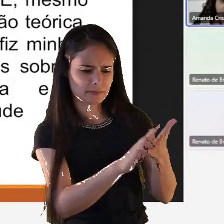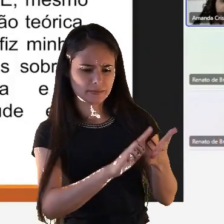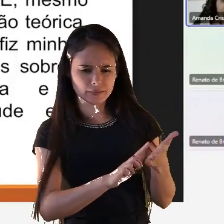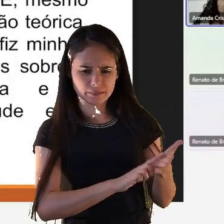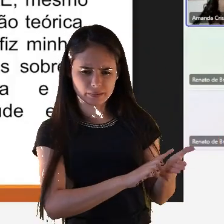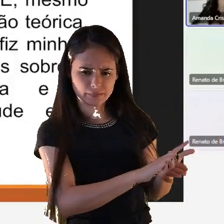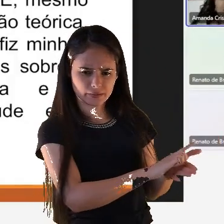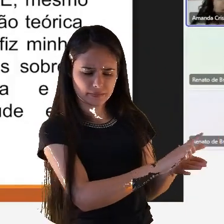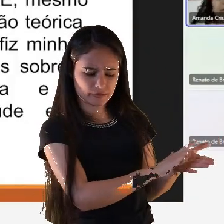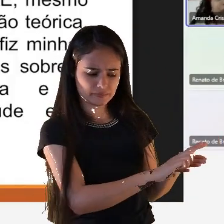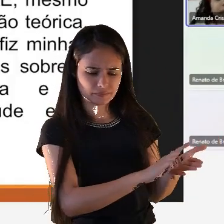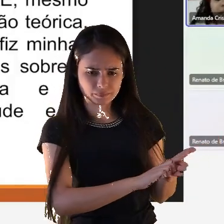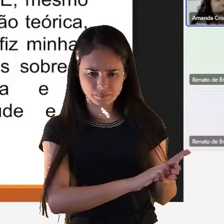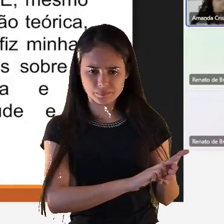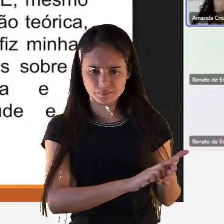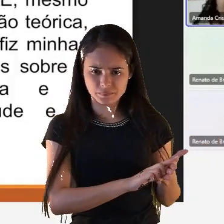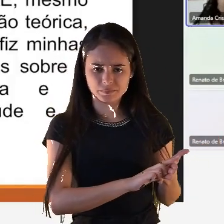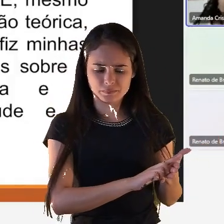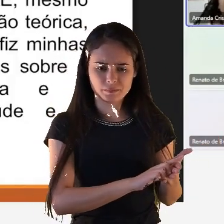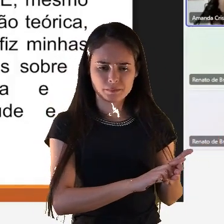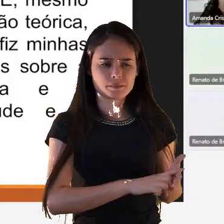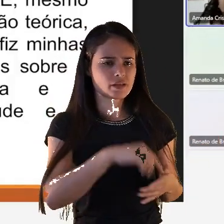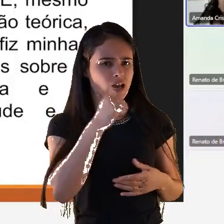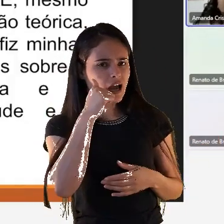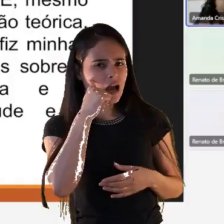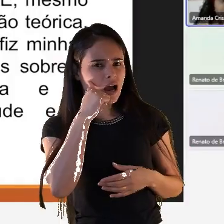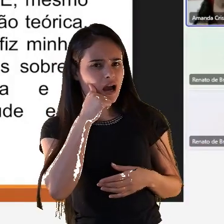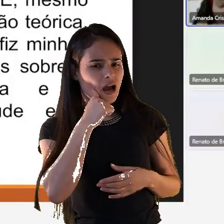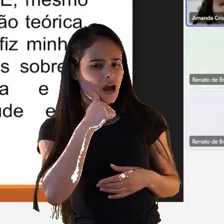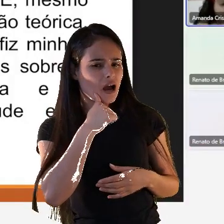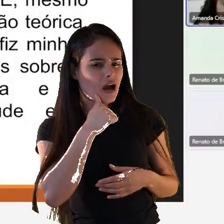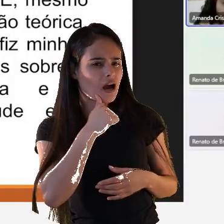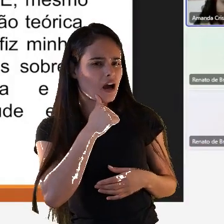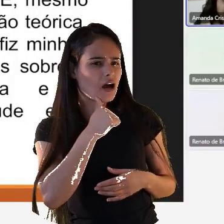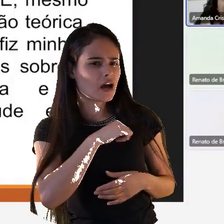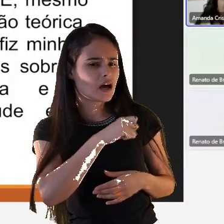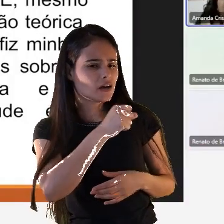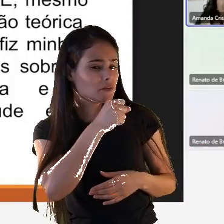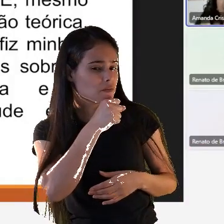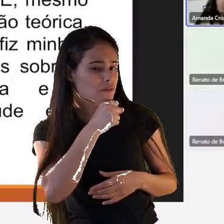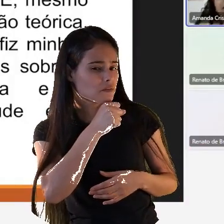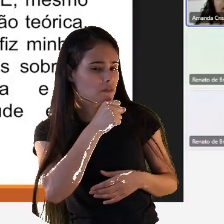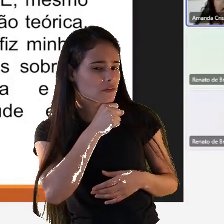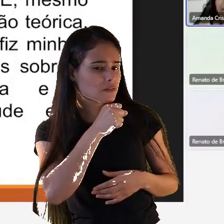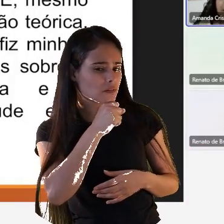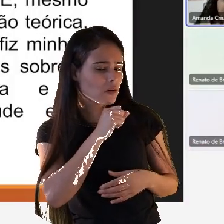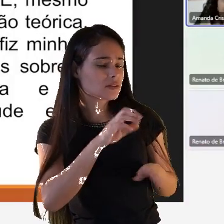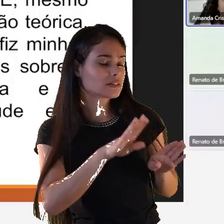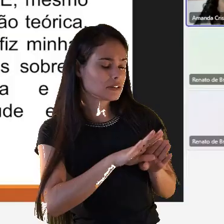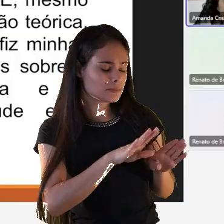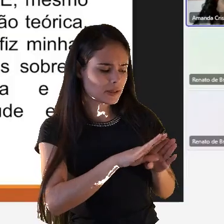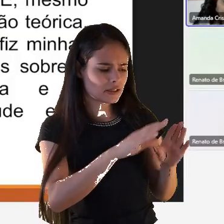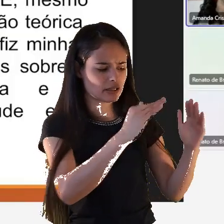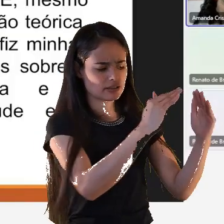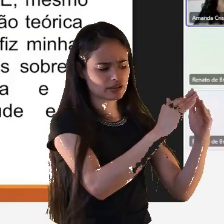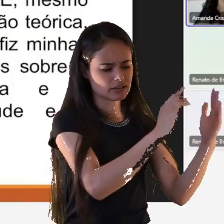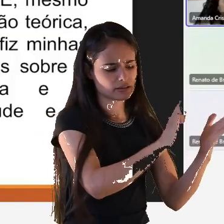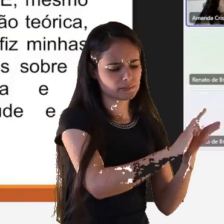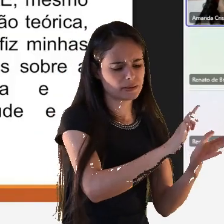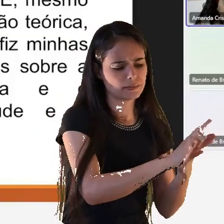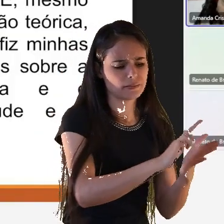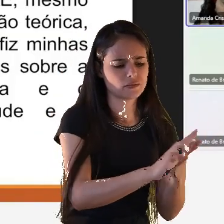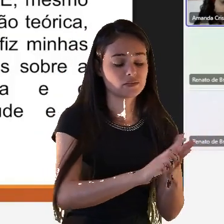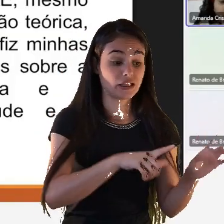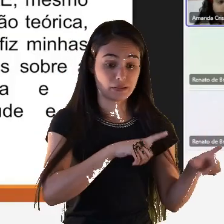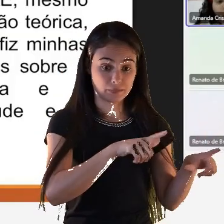antes de morrer. Minha avó era trabalhadora doméstica e eu também fui trabalhadora doméstica, né? E a minha bisavó não foi porque ela